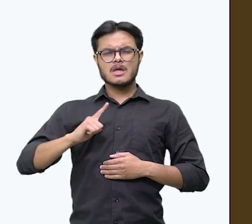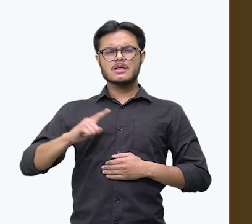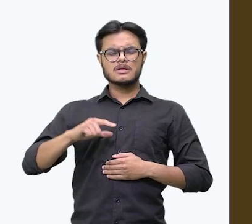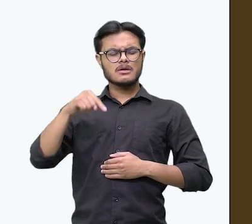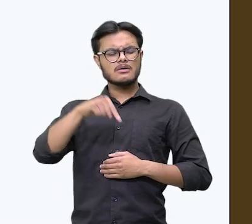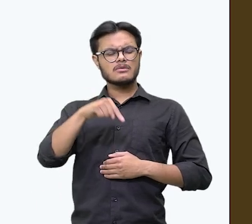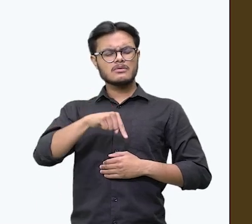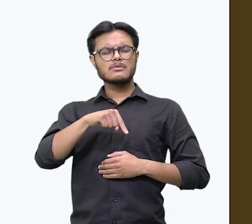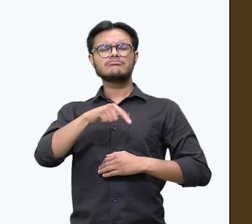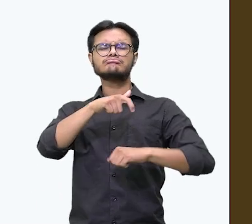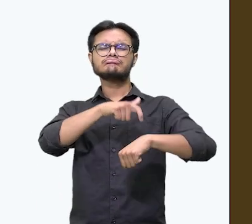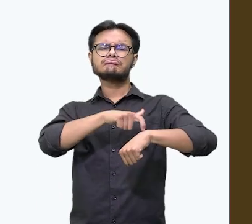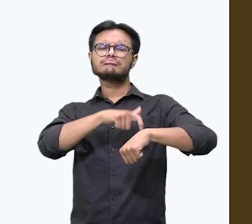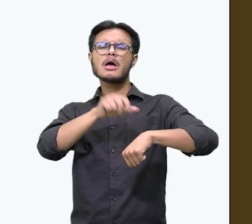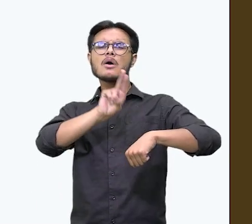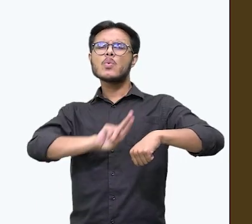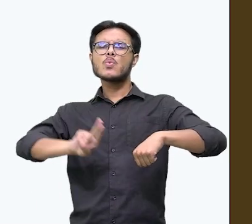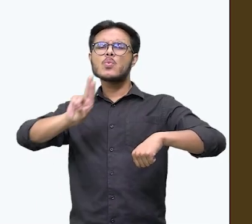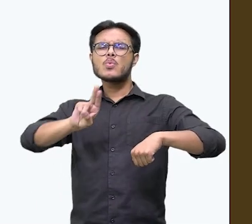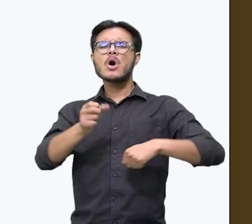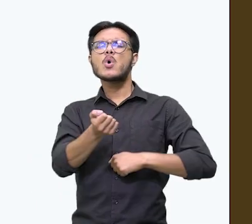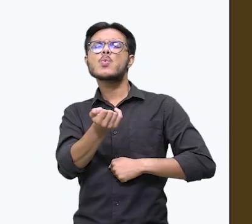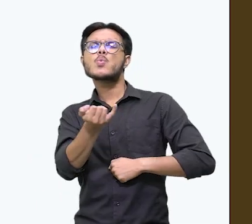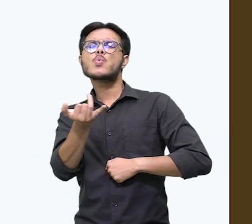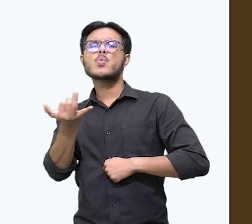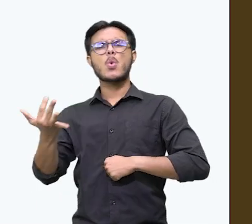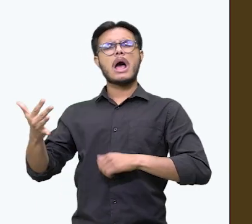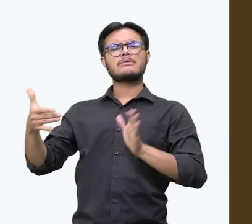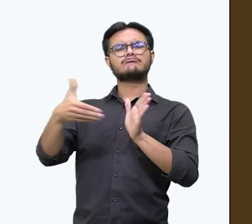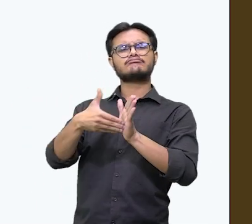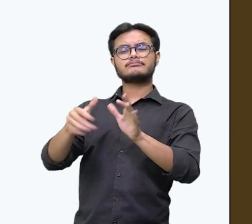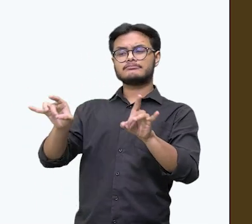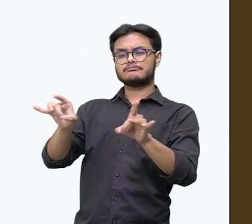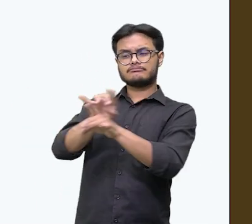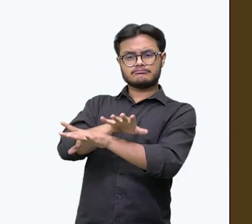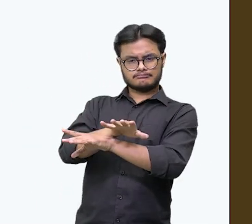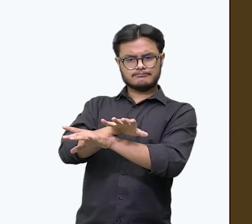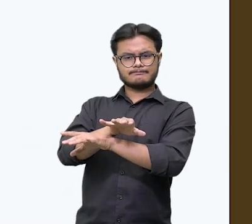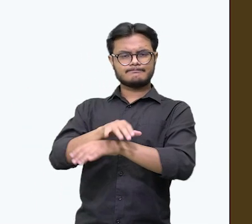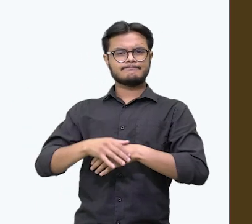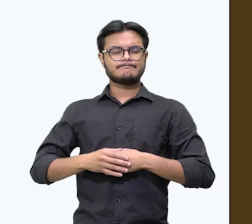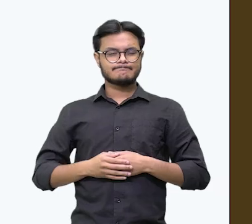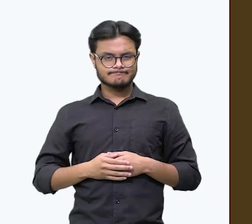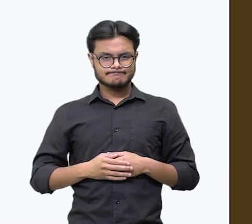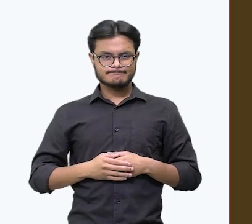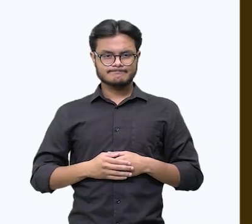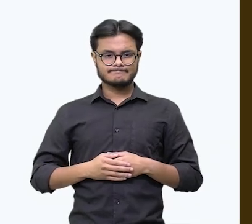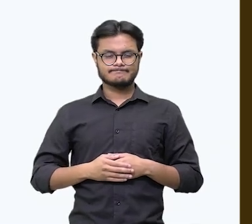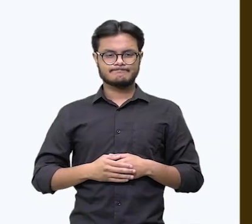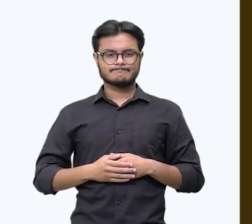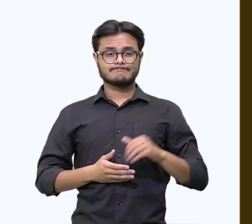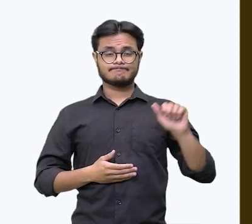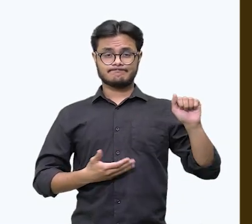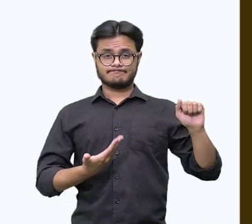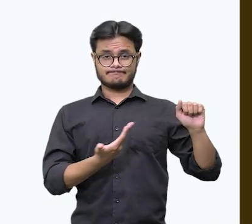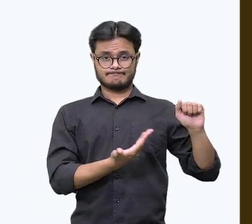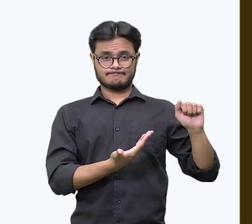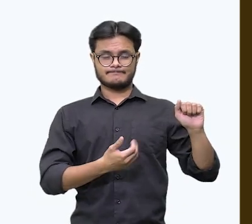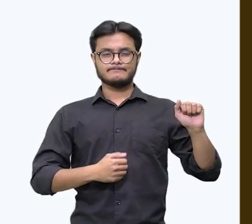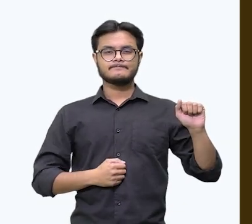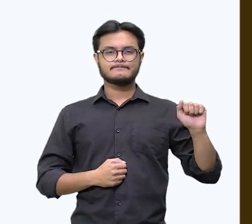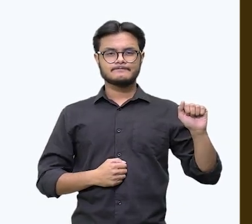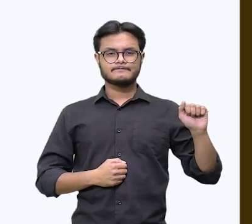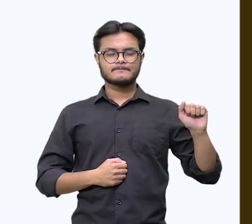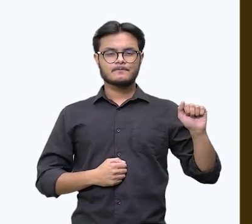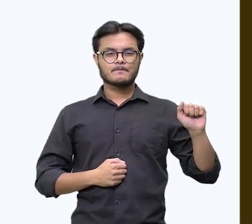na bateria e o tempo em que essa variação ocorra, a corrente elétrica necessária para o funcionamento desse relógio é, letra A,